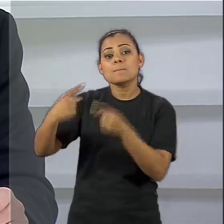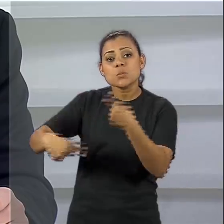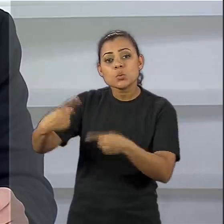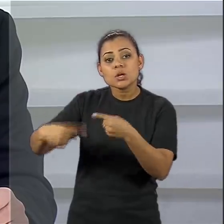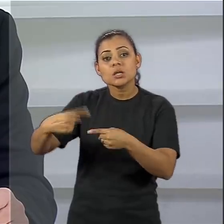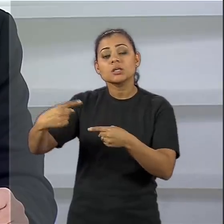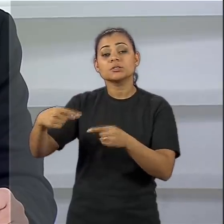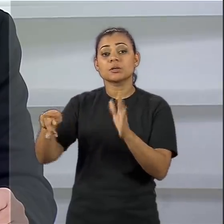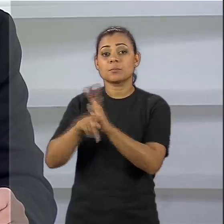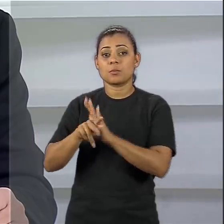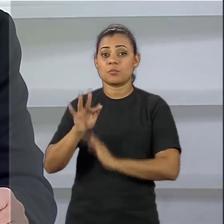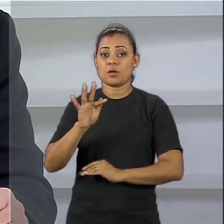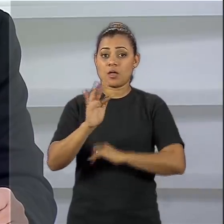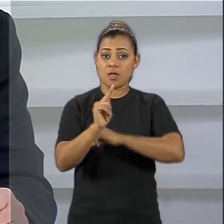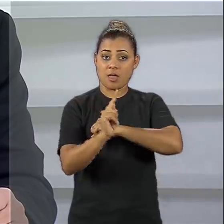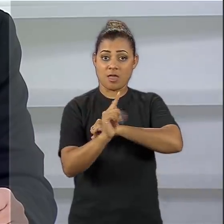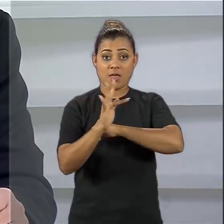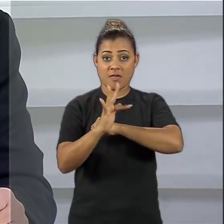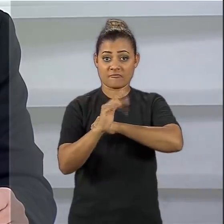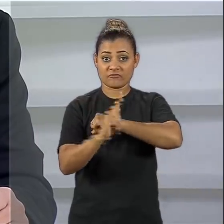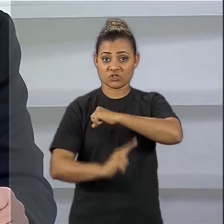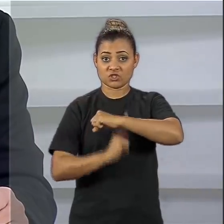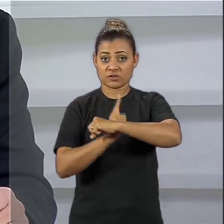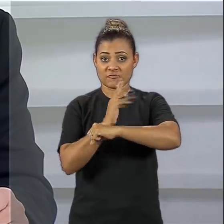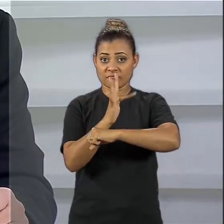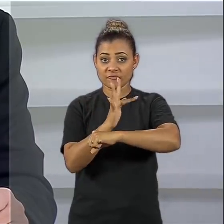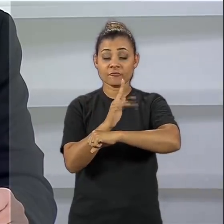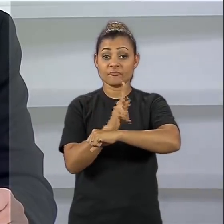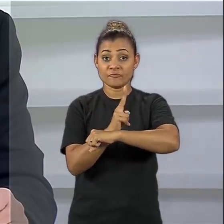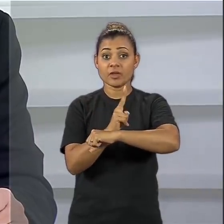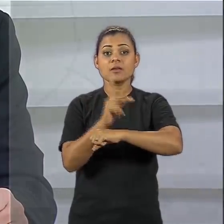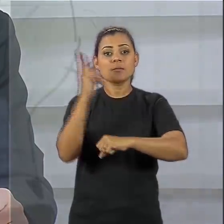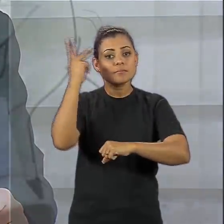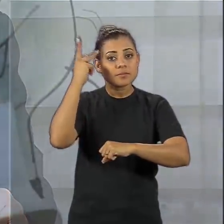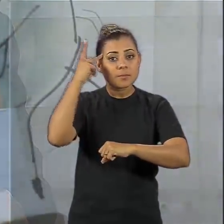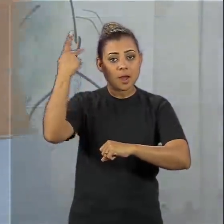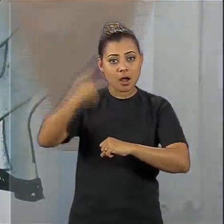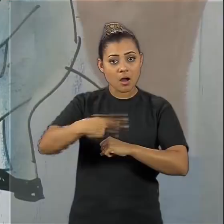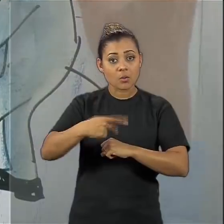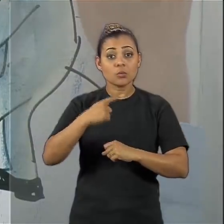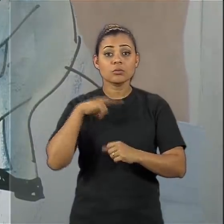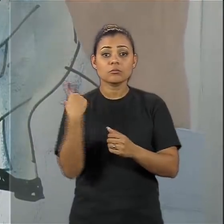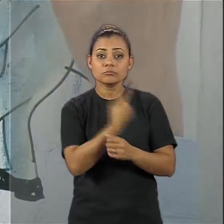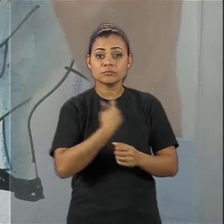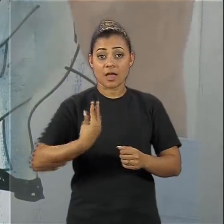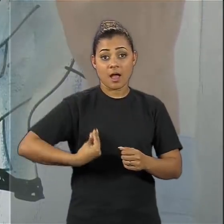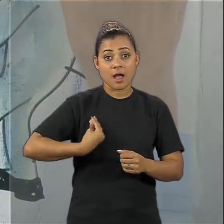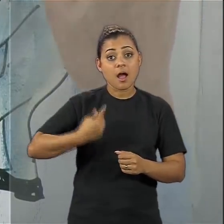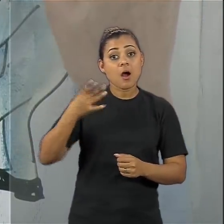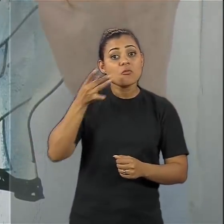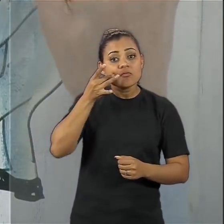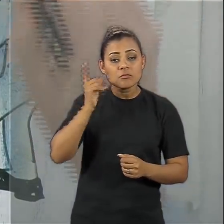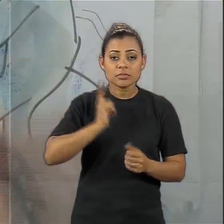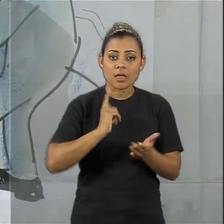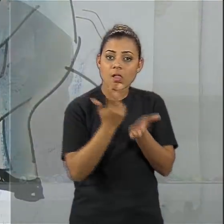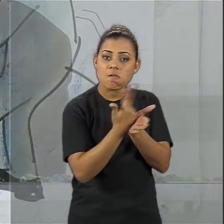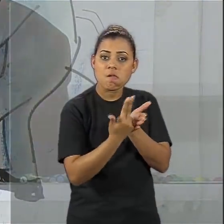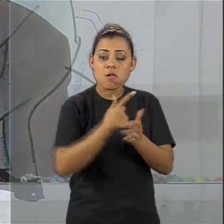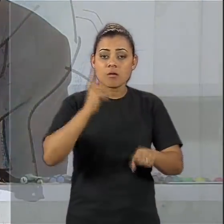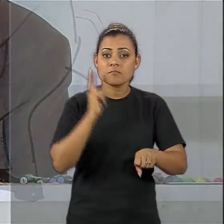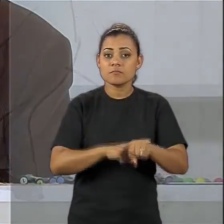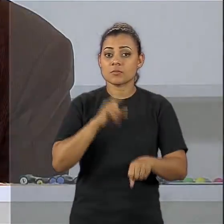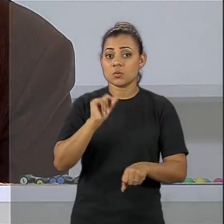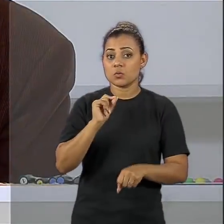públicas da FGV São Paulo. Contamos, como sempre, com os desenhos feitos em tempo real pelo